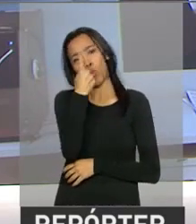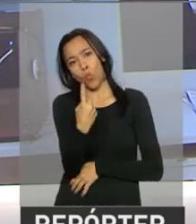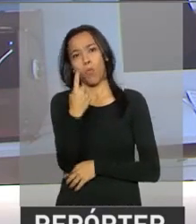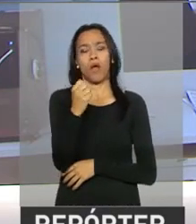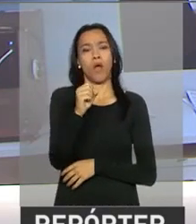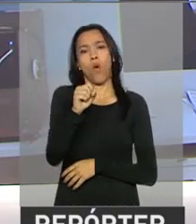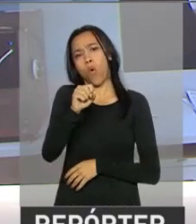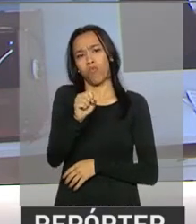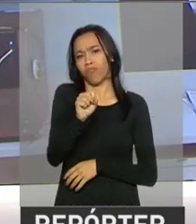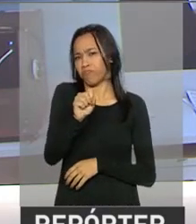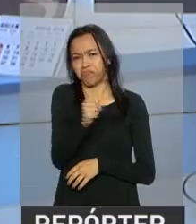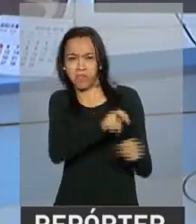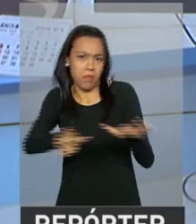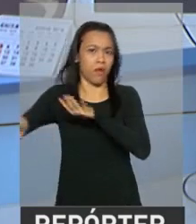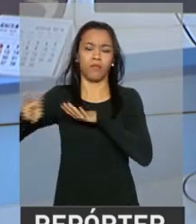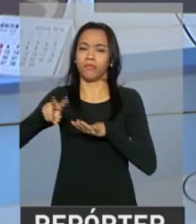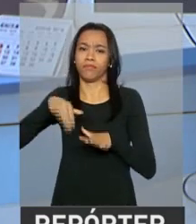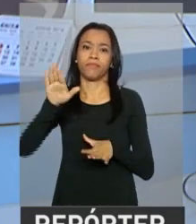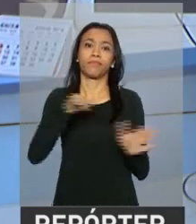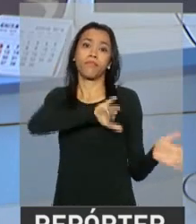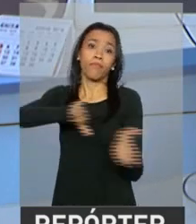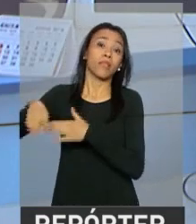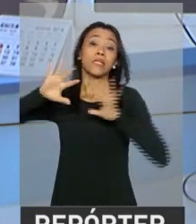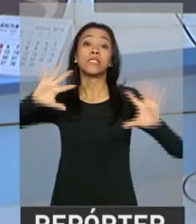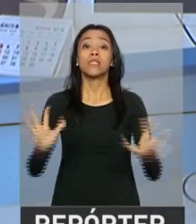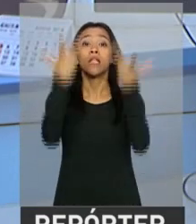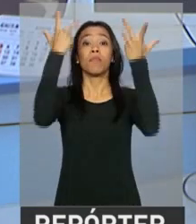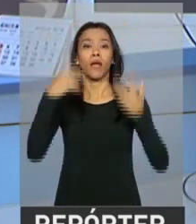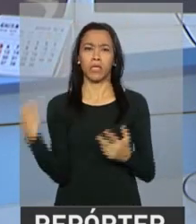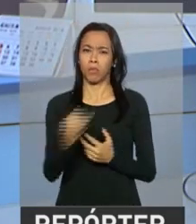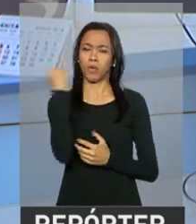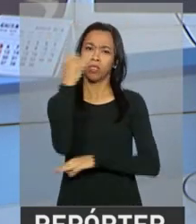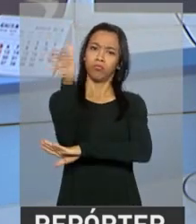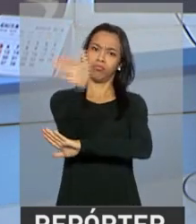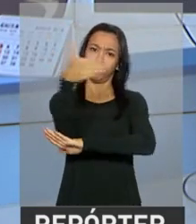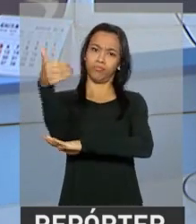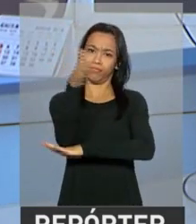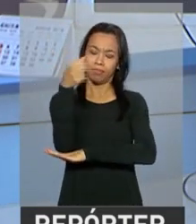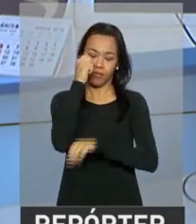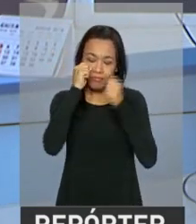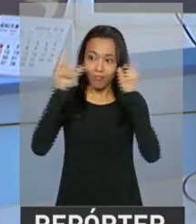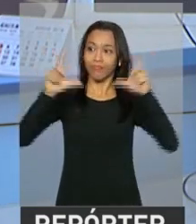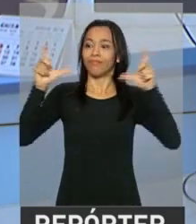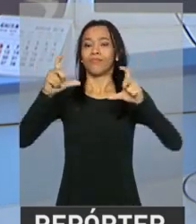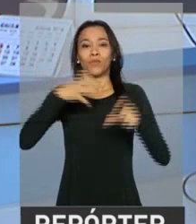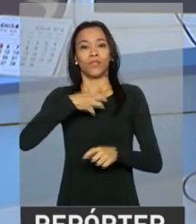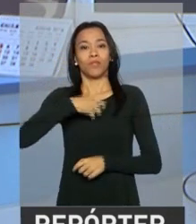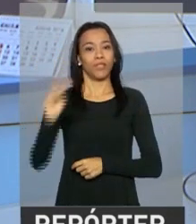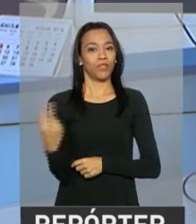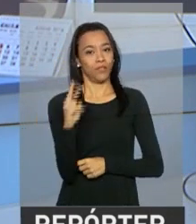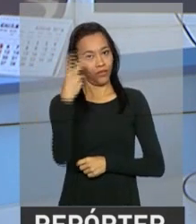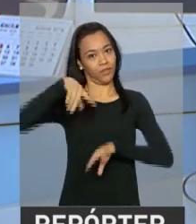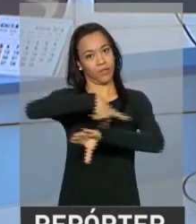ou mais vezes por semana. Celebrar um dos mais importantes símbolos nacionais e despertar o patriotismo em crianças